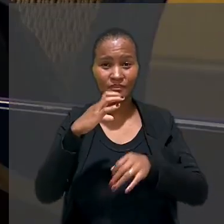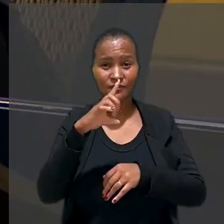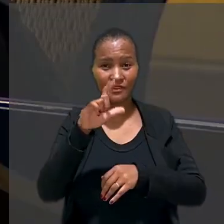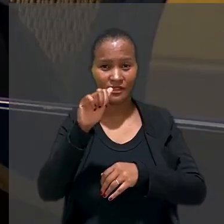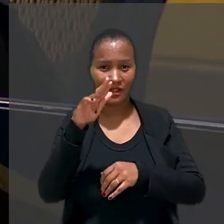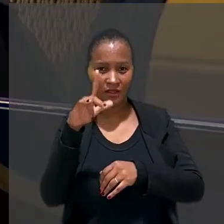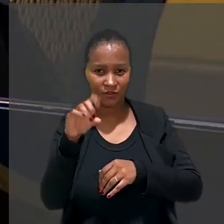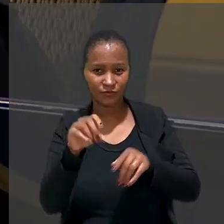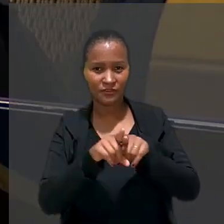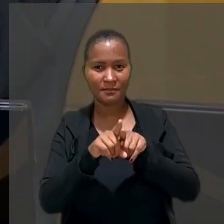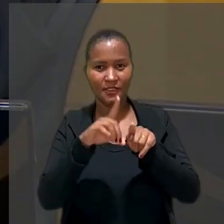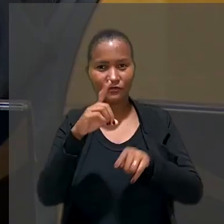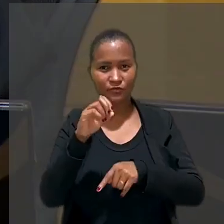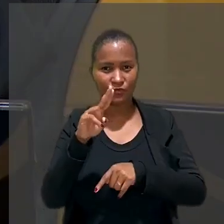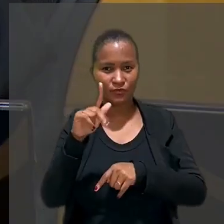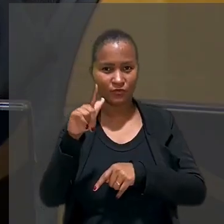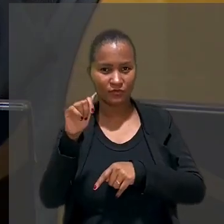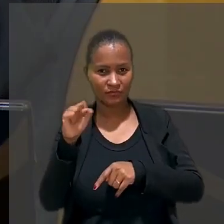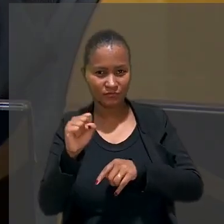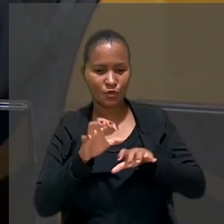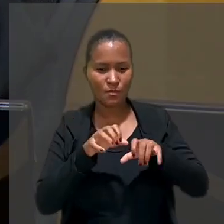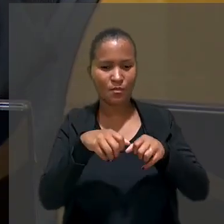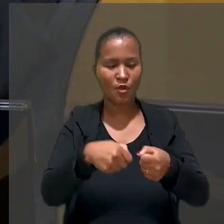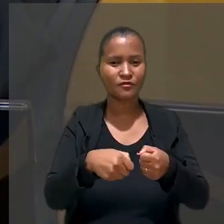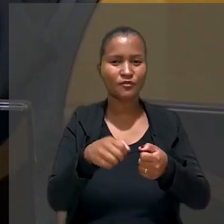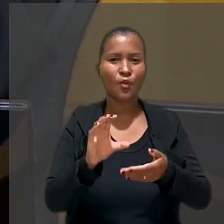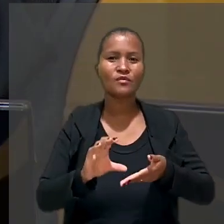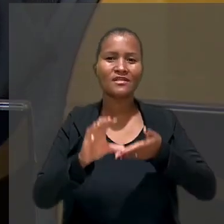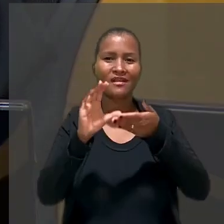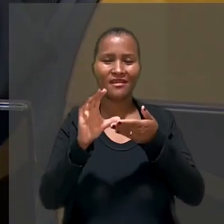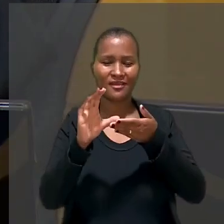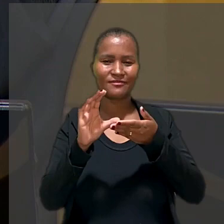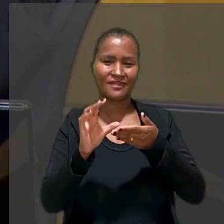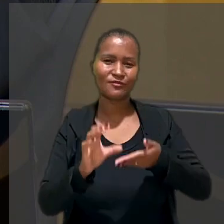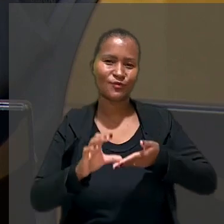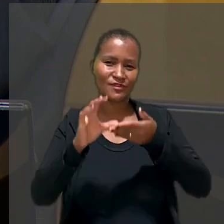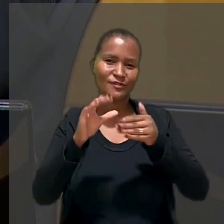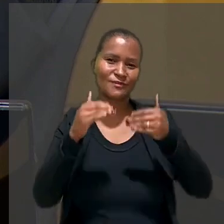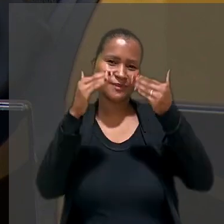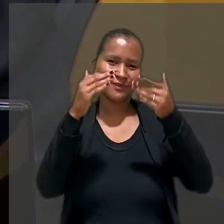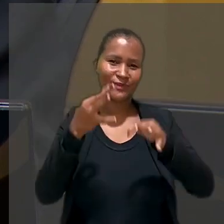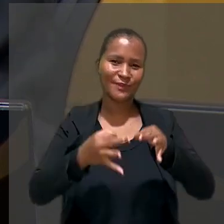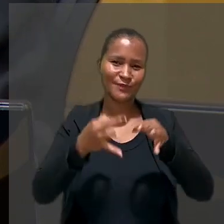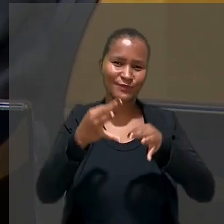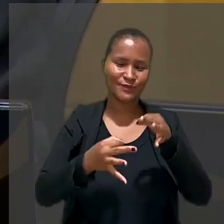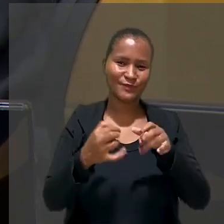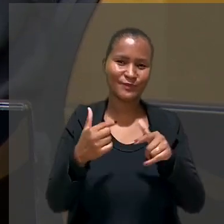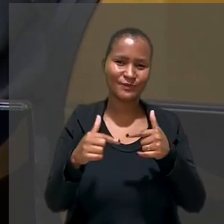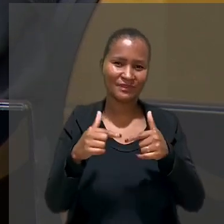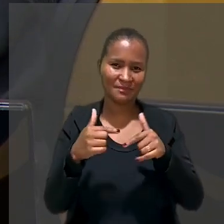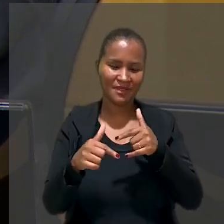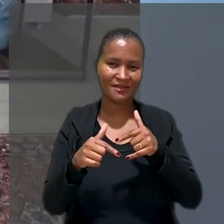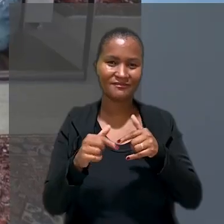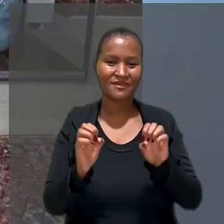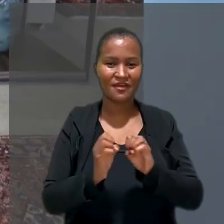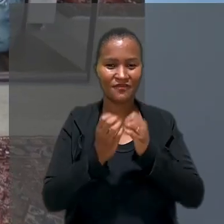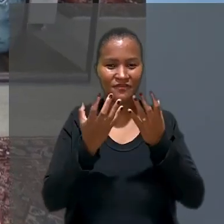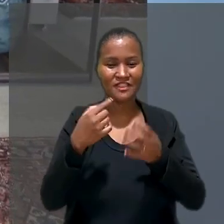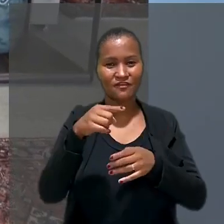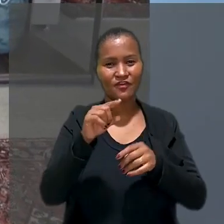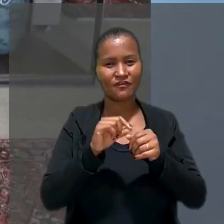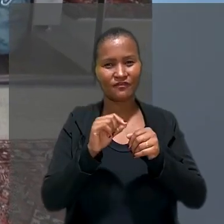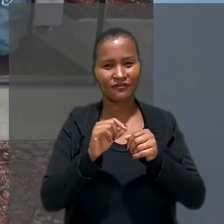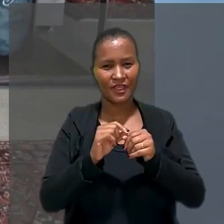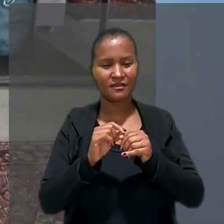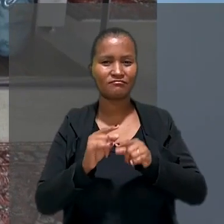Os ministros Cláudio Brandão e Douglas Alencar Rodrigues tomaram posse como conselheiros do Conselho Superior da Justiça do Trabalho. A cerimônia